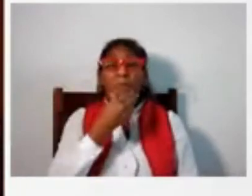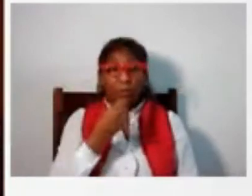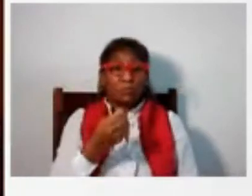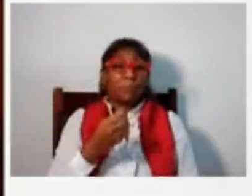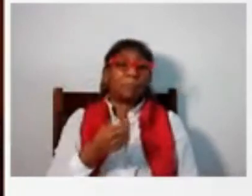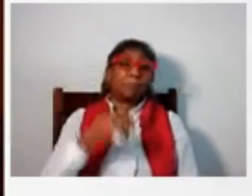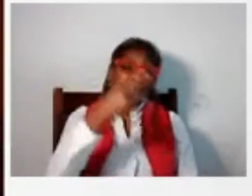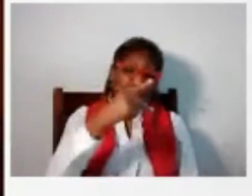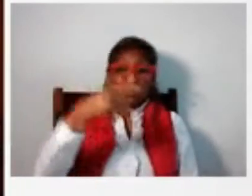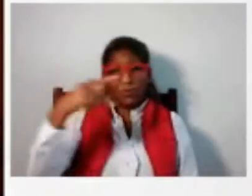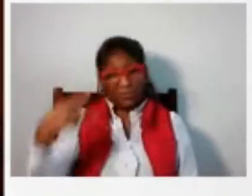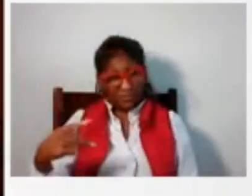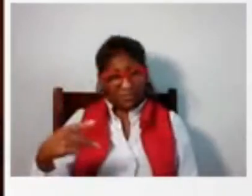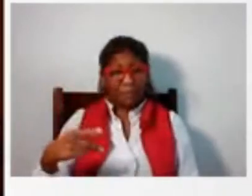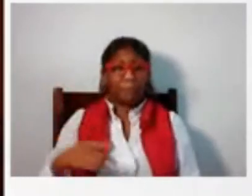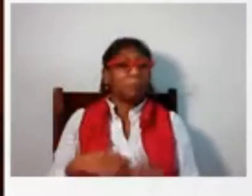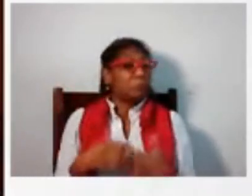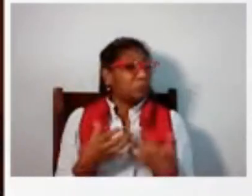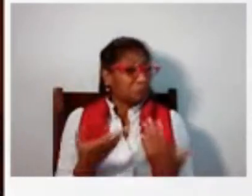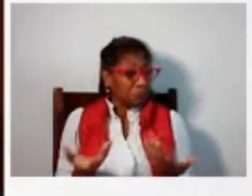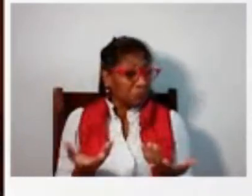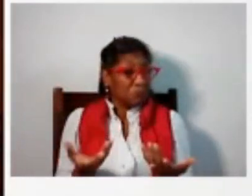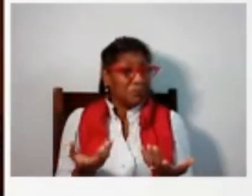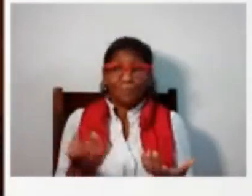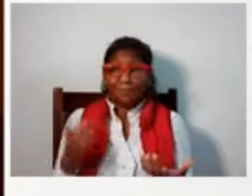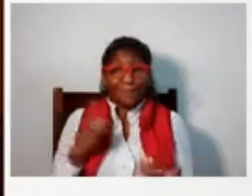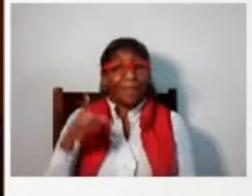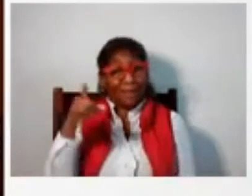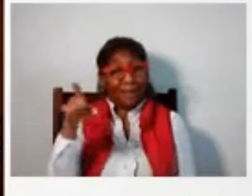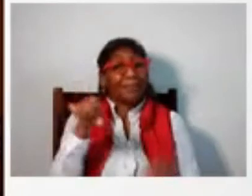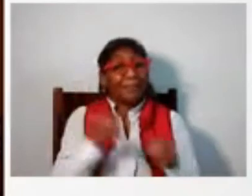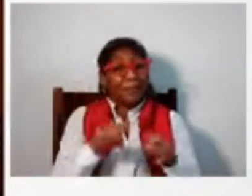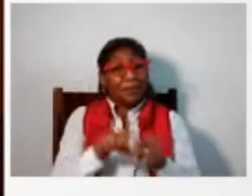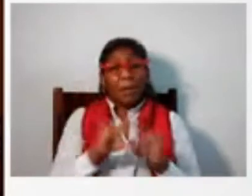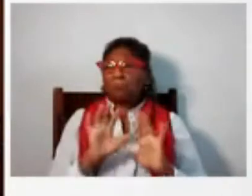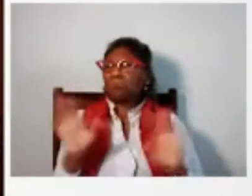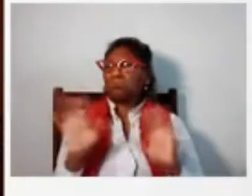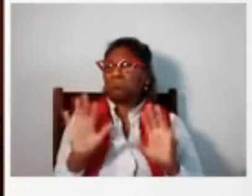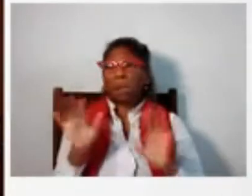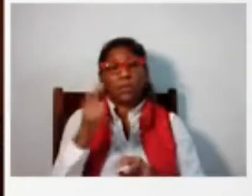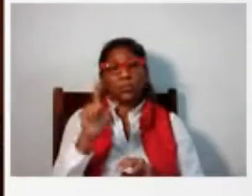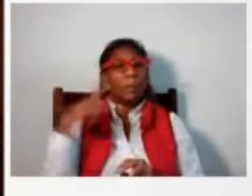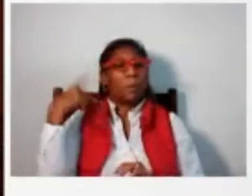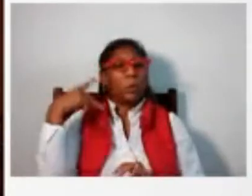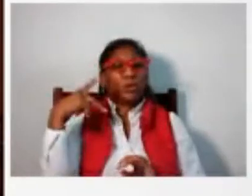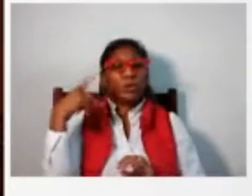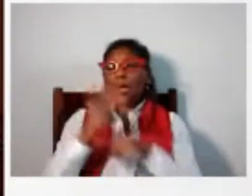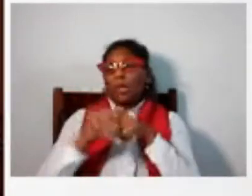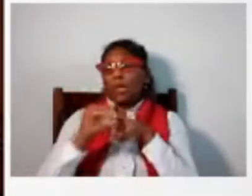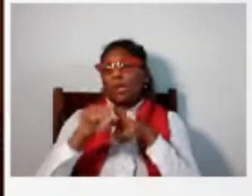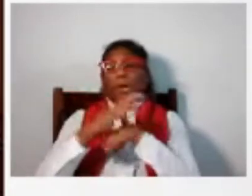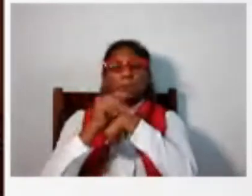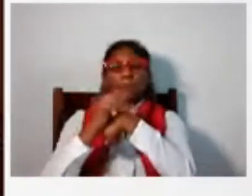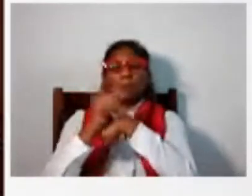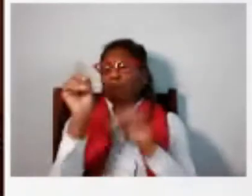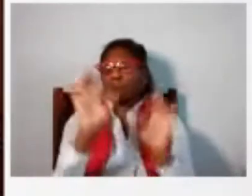tem, seria difícil não ter prefeitos atingidos. Então, evidentemente que não tem nenhum critério político, são os dados, os números,